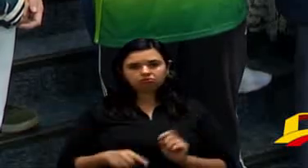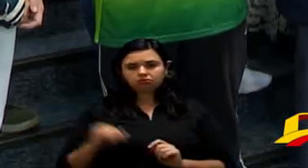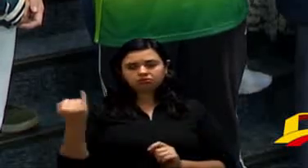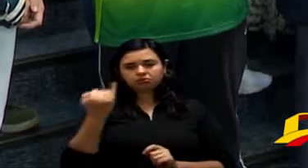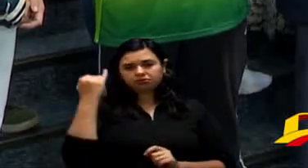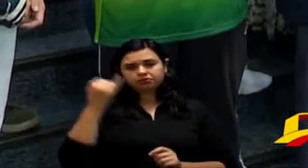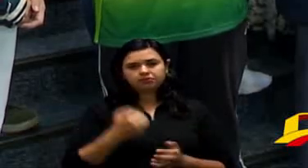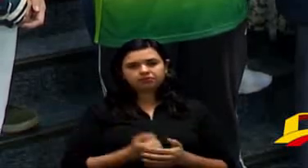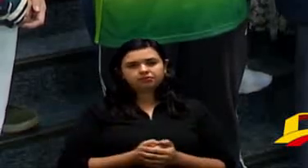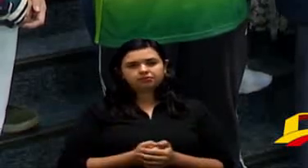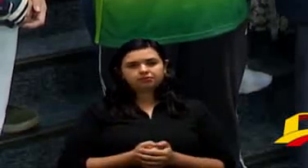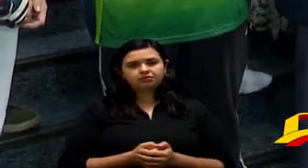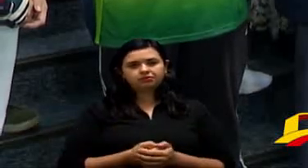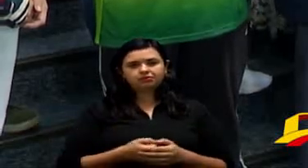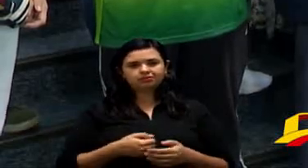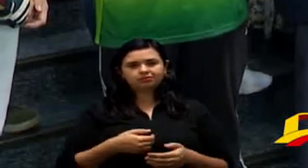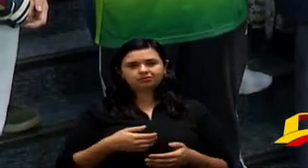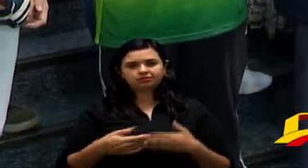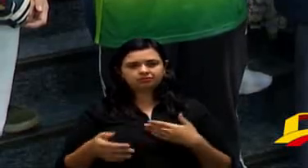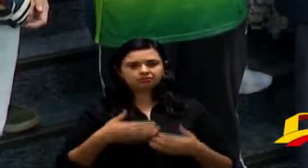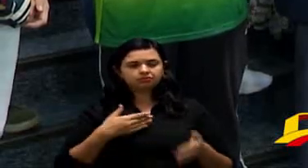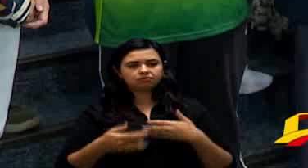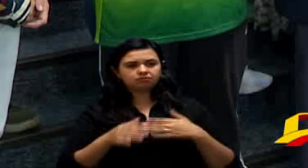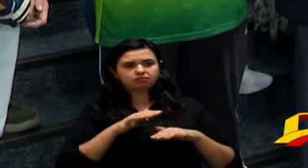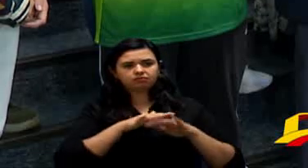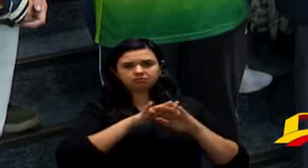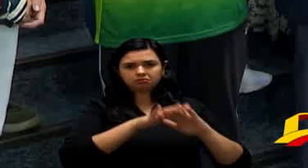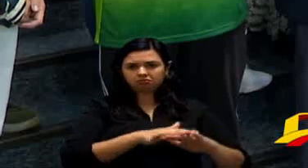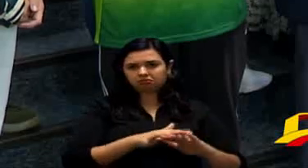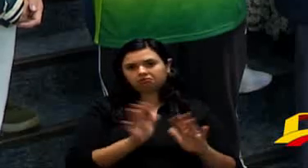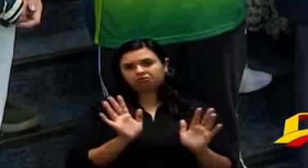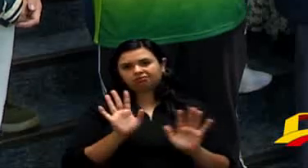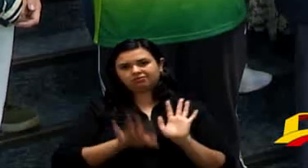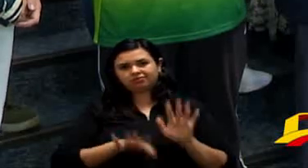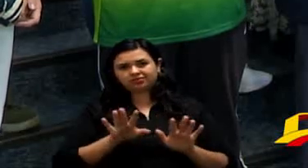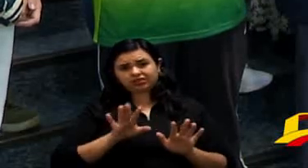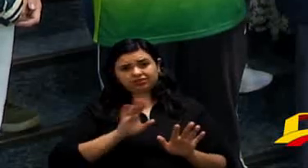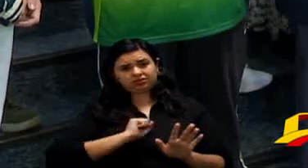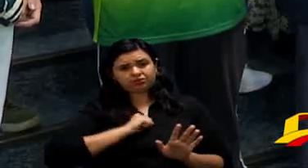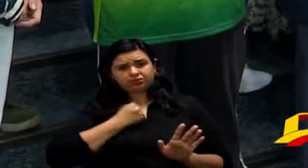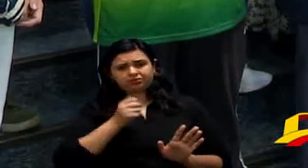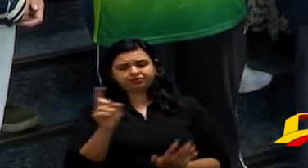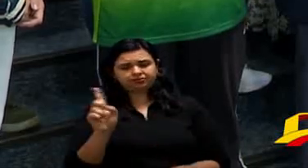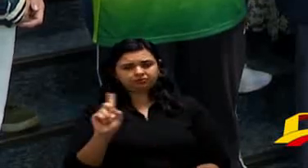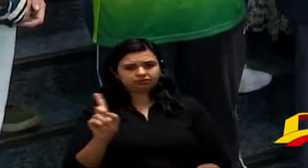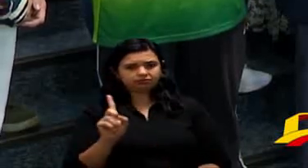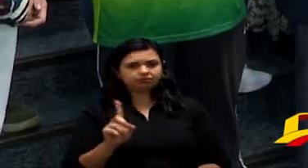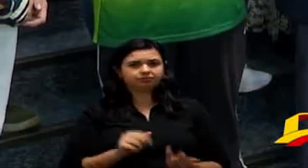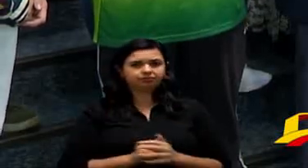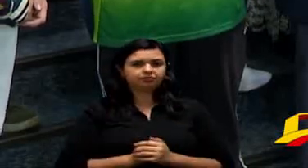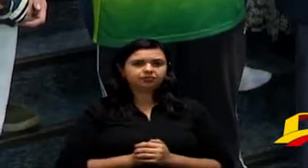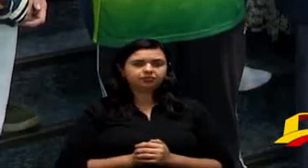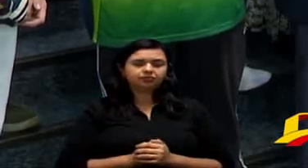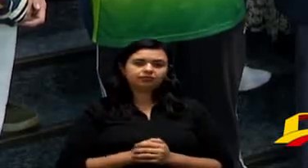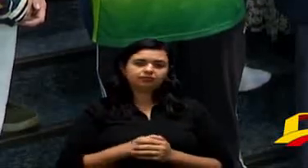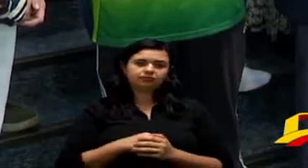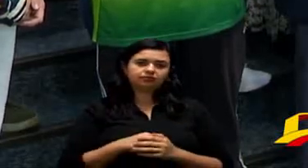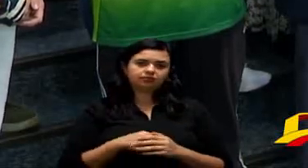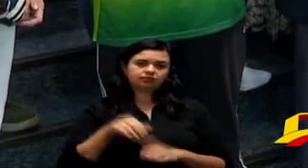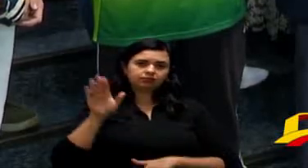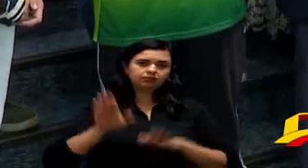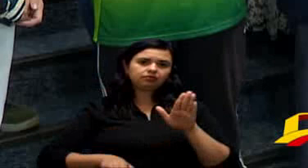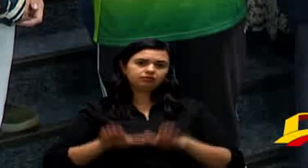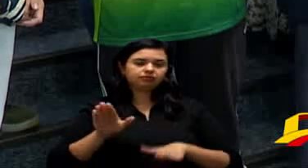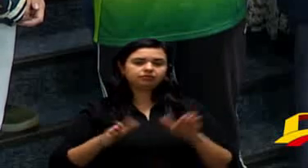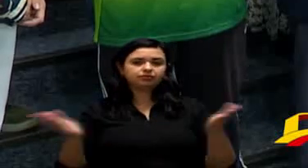fora de xingamento é isso que nós não podemos é criar um clima de ódio que muitas vezes eu hoje tá um pouquinho